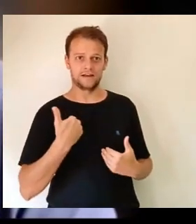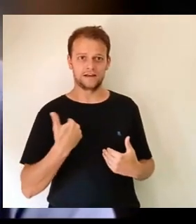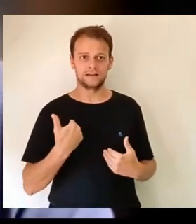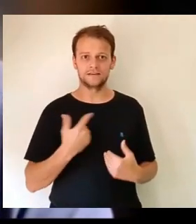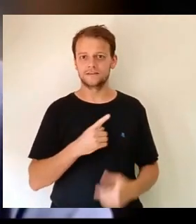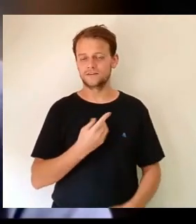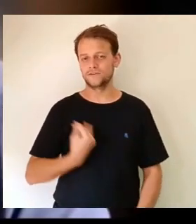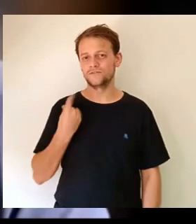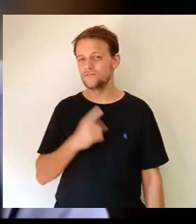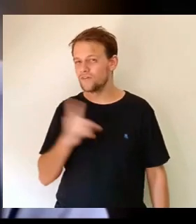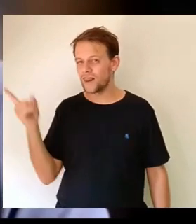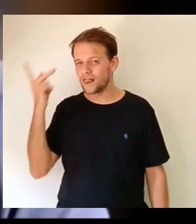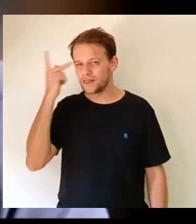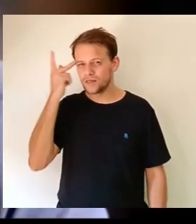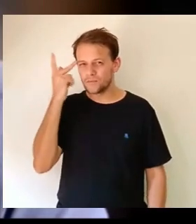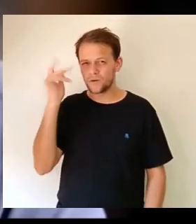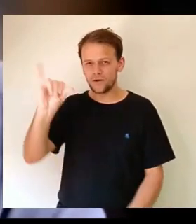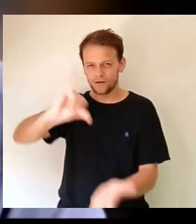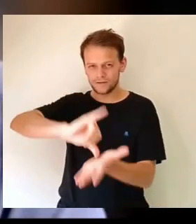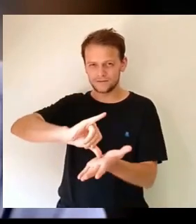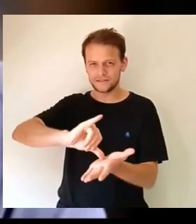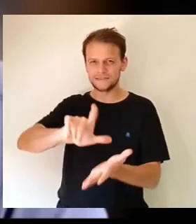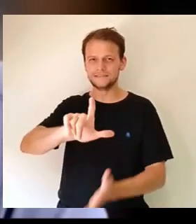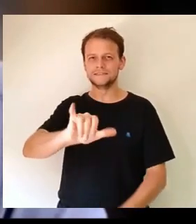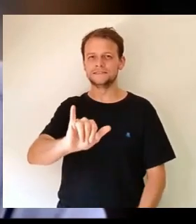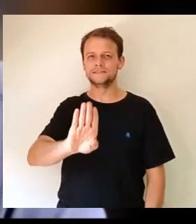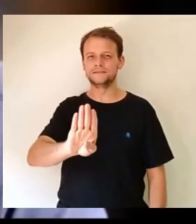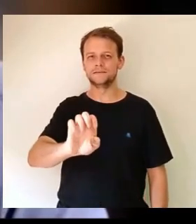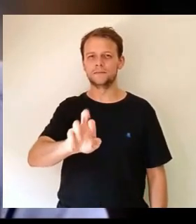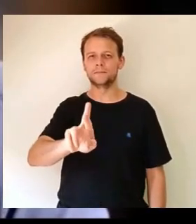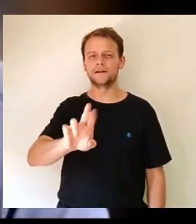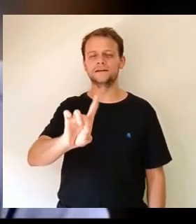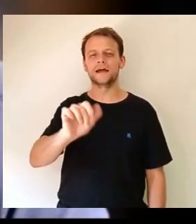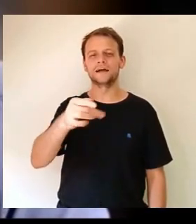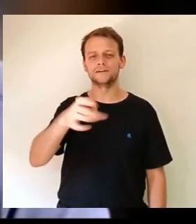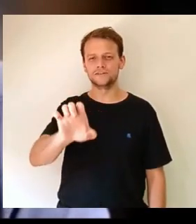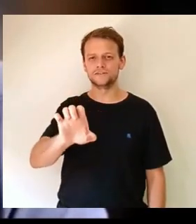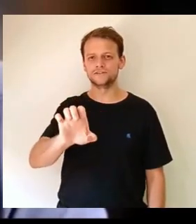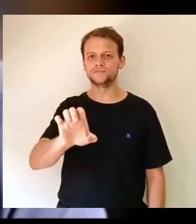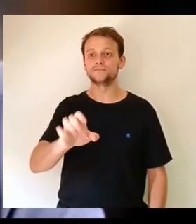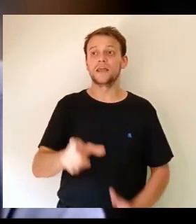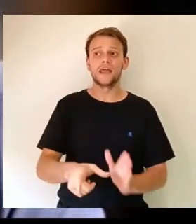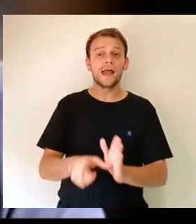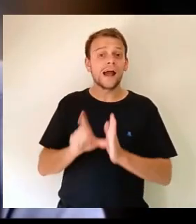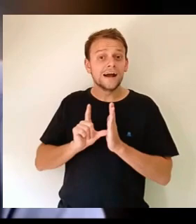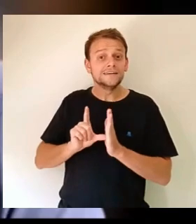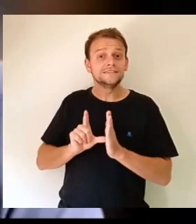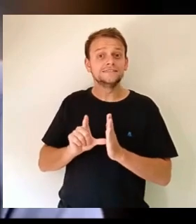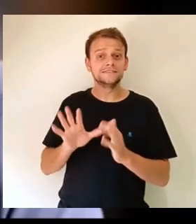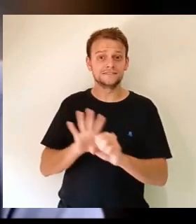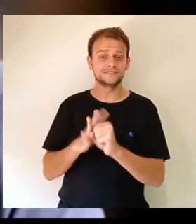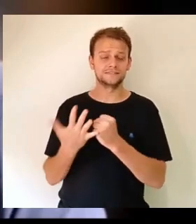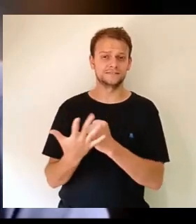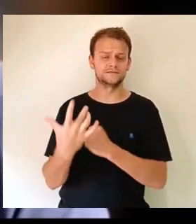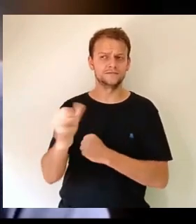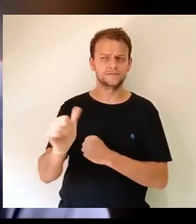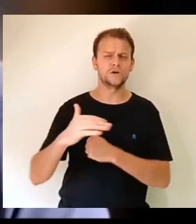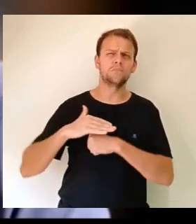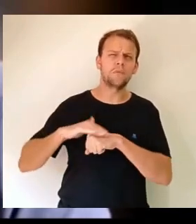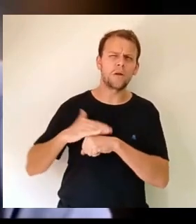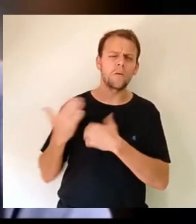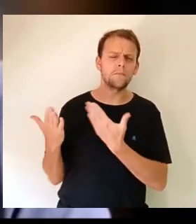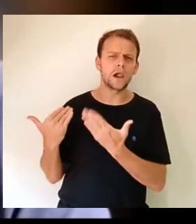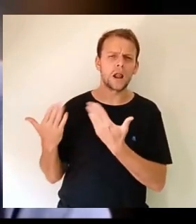me visitar, principalmente quando eu tinha um ateliê na Liberdade, aqui em São Paulo, a gente ia almoçar e, antes da pandemia, a gente